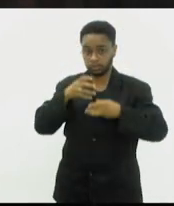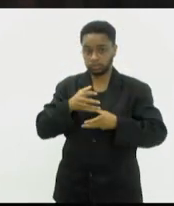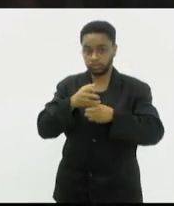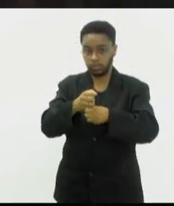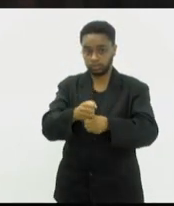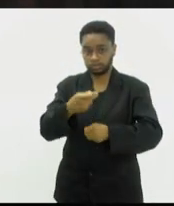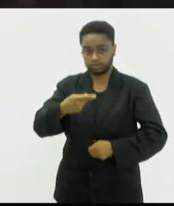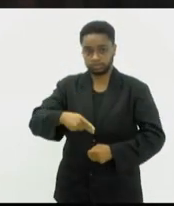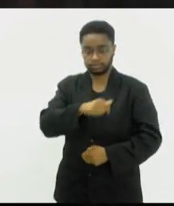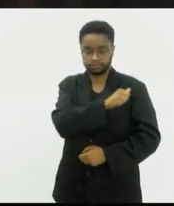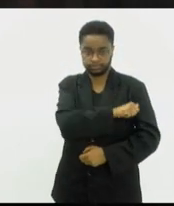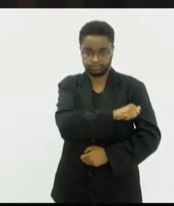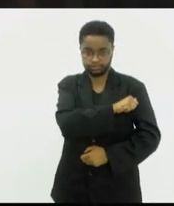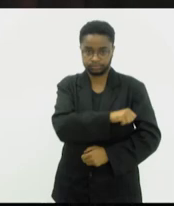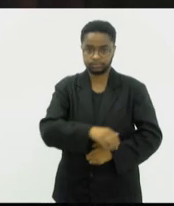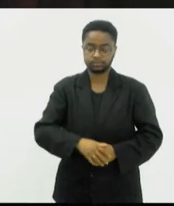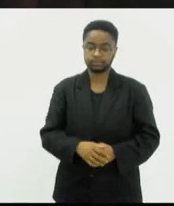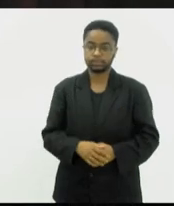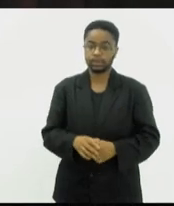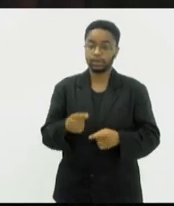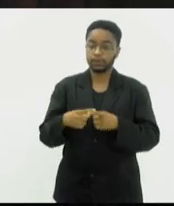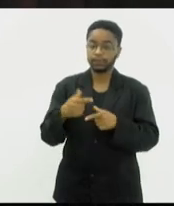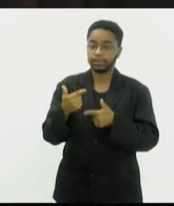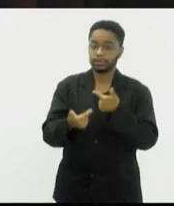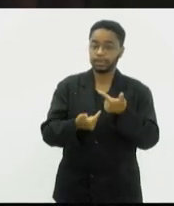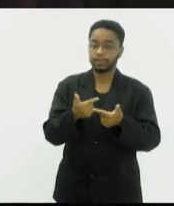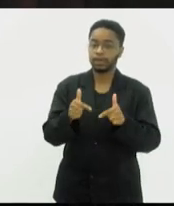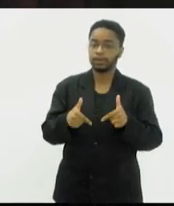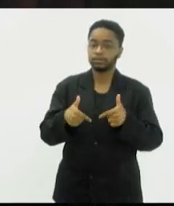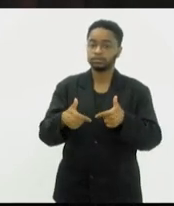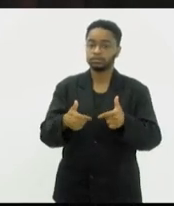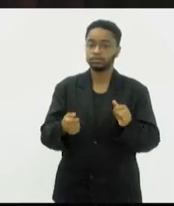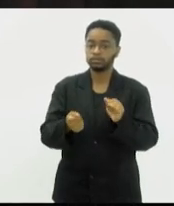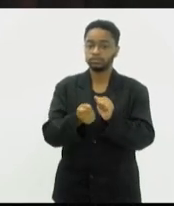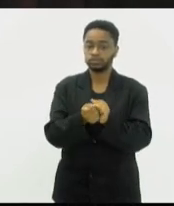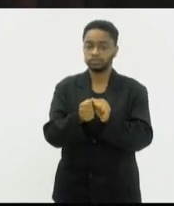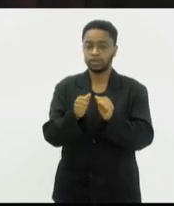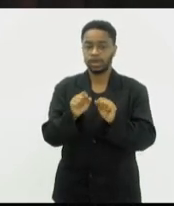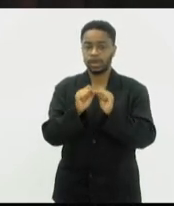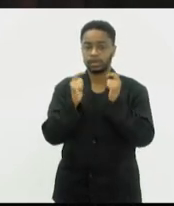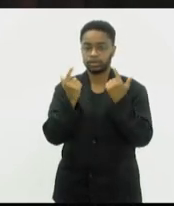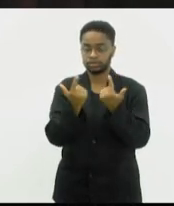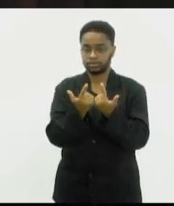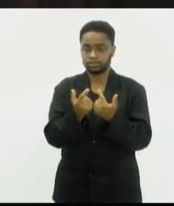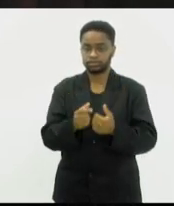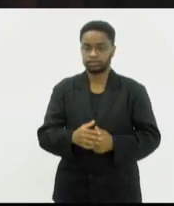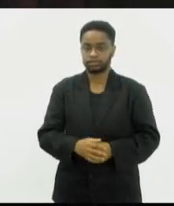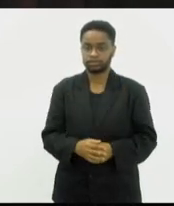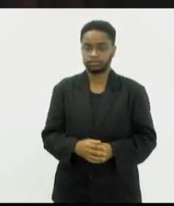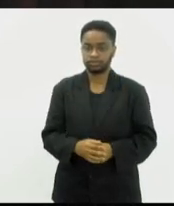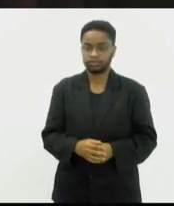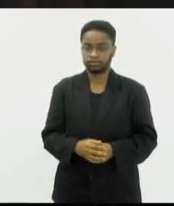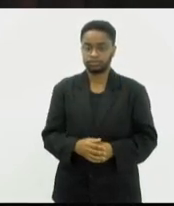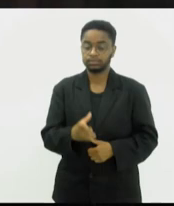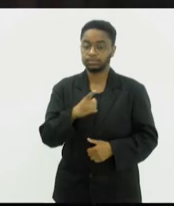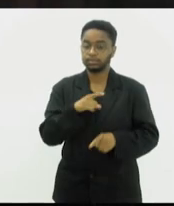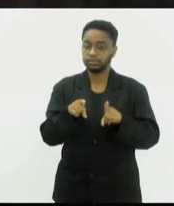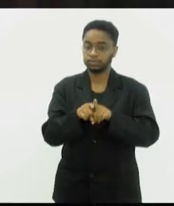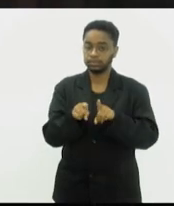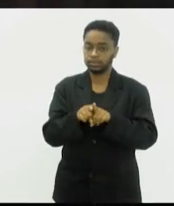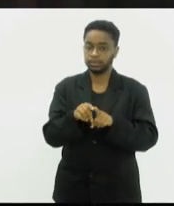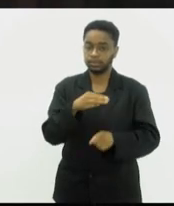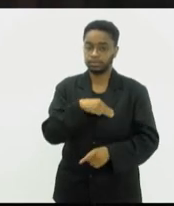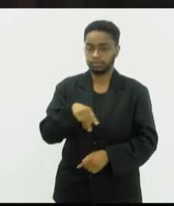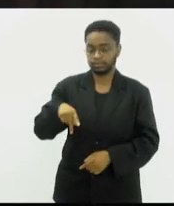Estado, né, que trabalha em ação conjunta com a Assembleia Legislativa. Nós temos um